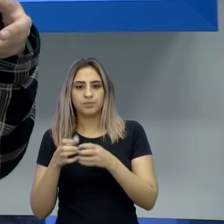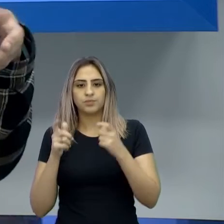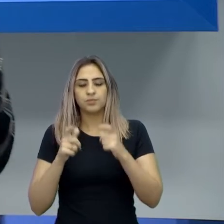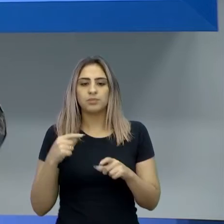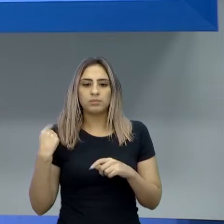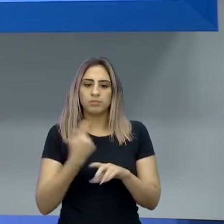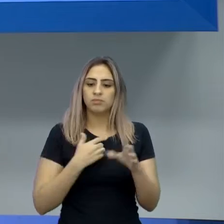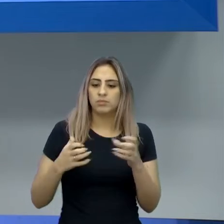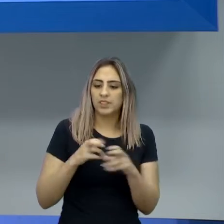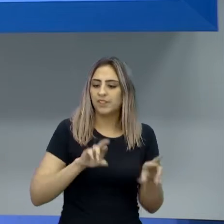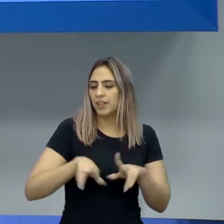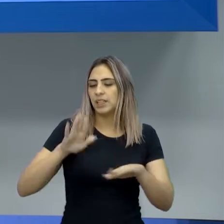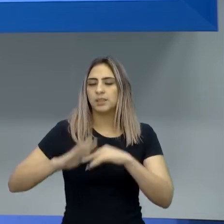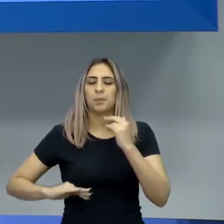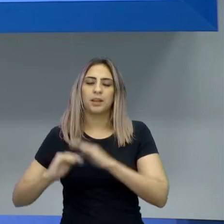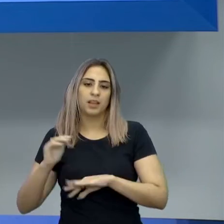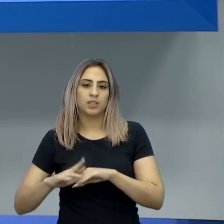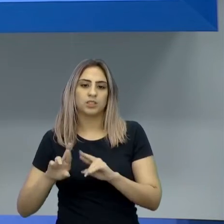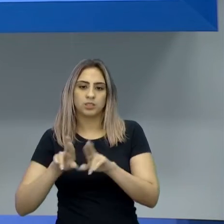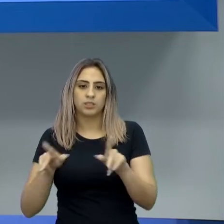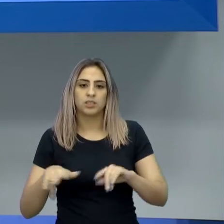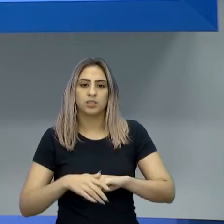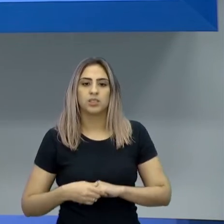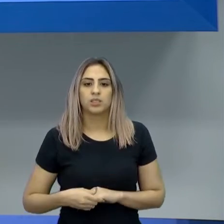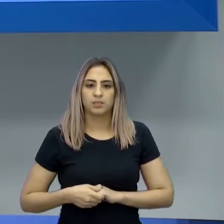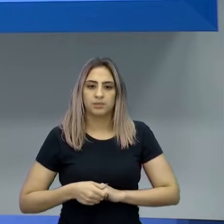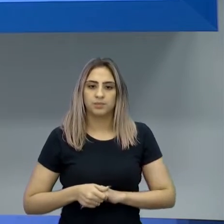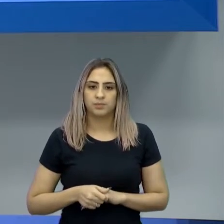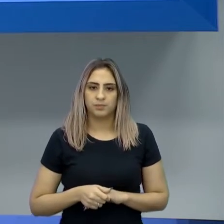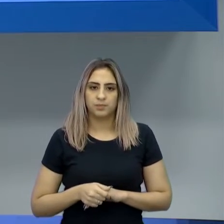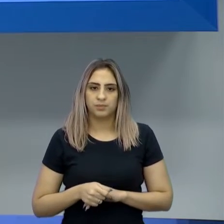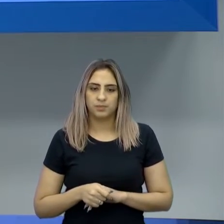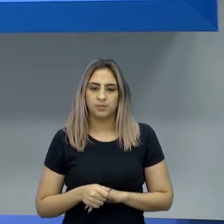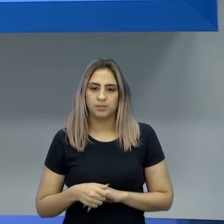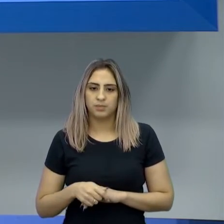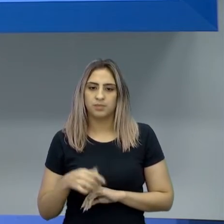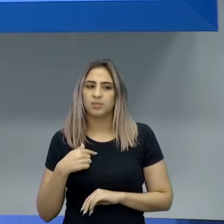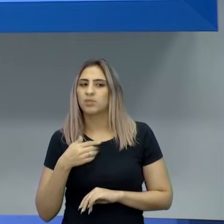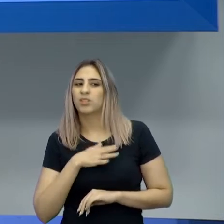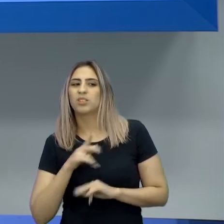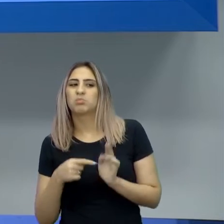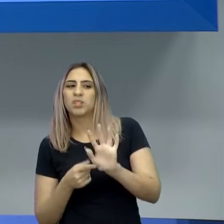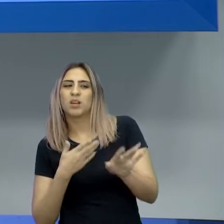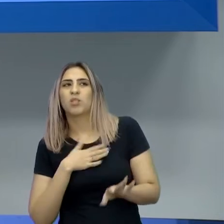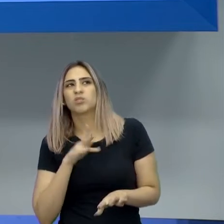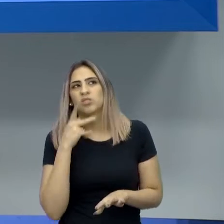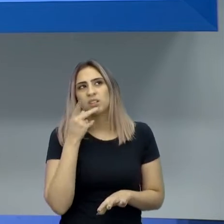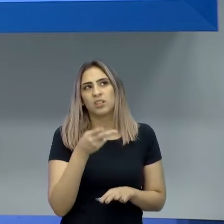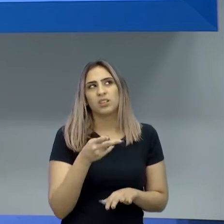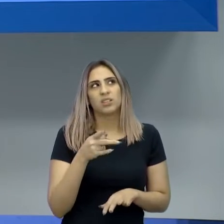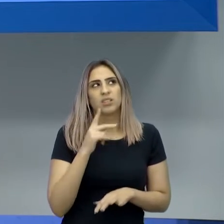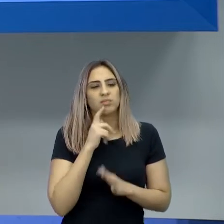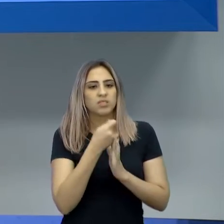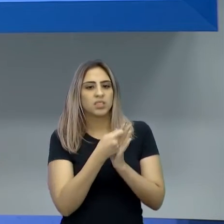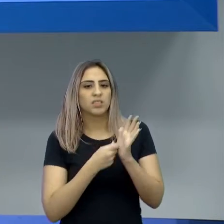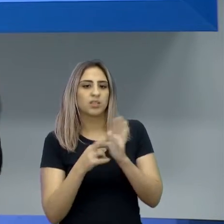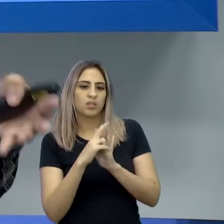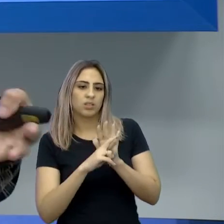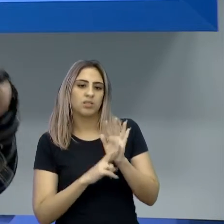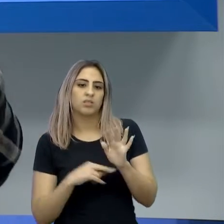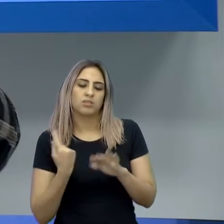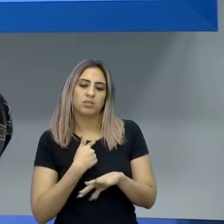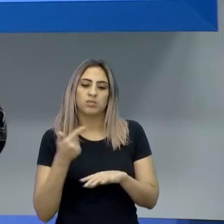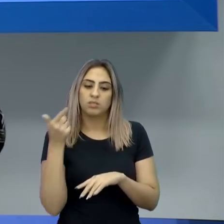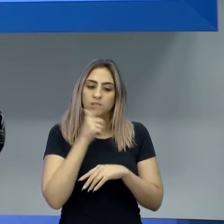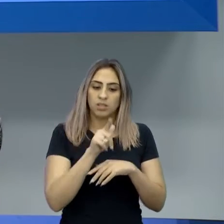gente juntava várias habilidades diferentes. Então, o aluno que é mais tímido, por exemplo, eu não gosto de apresentar, eu não gosto de falar. Então, ele escrevia o roteiro. Então, a gente